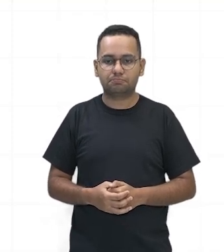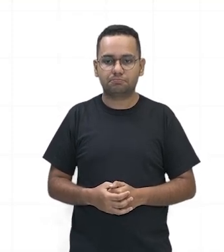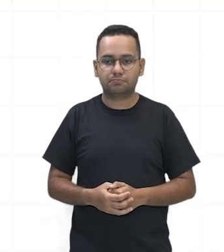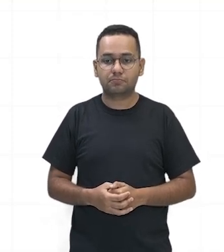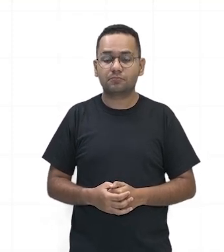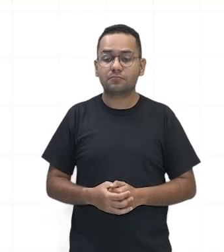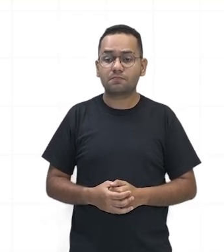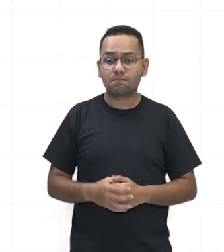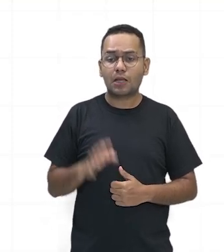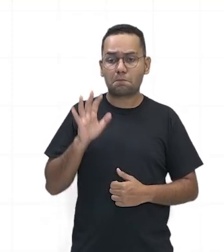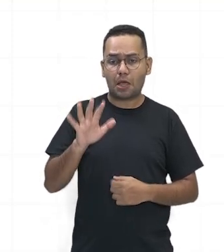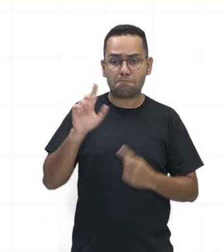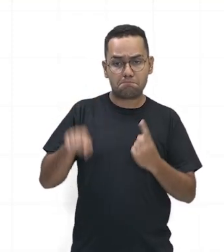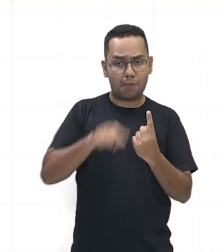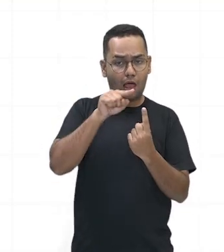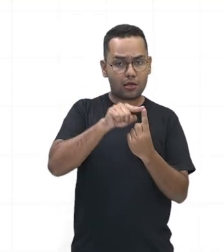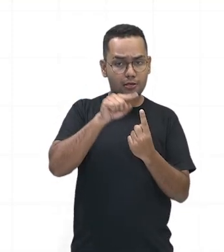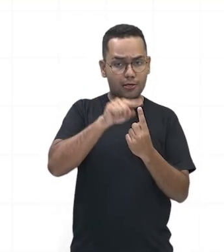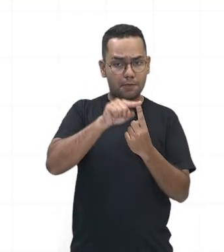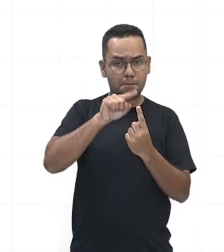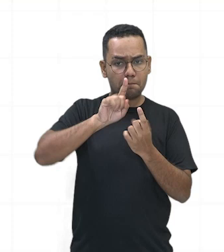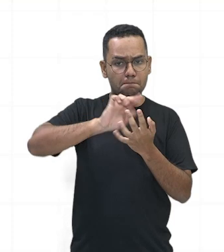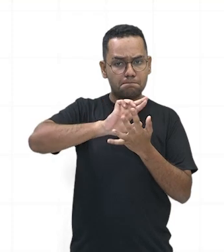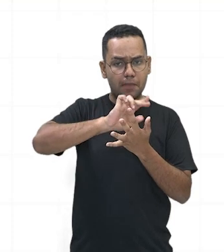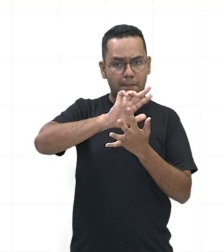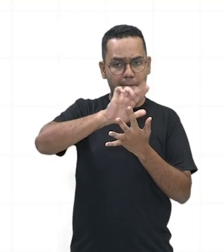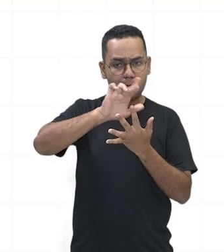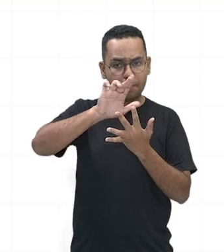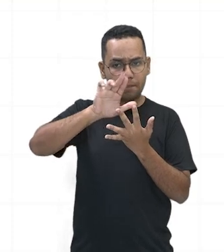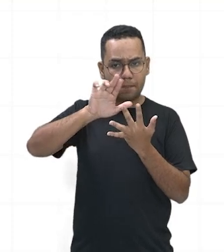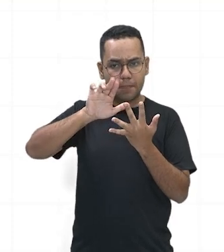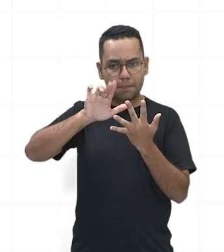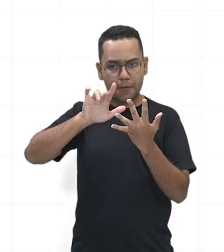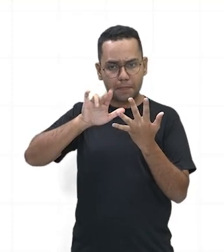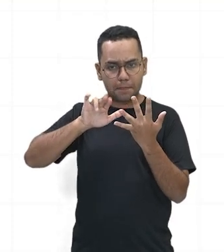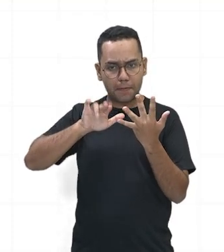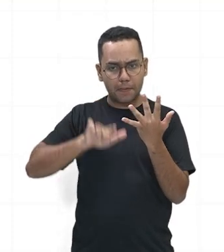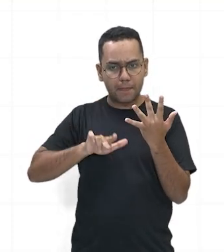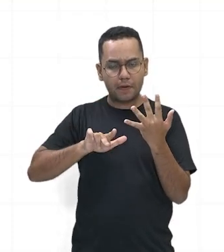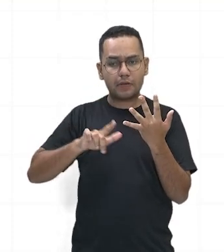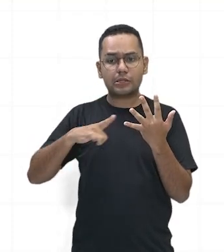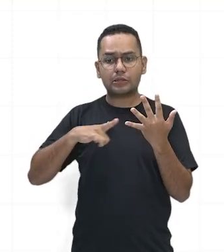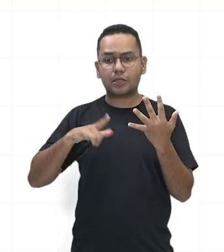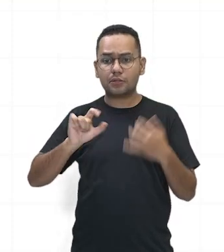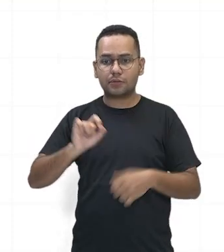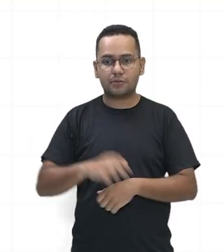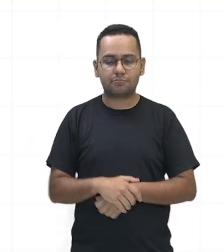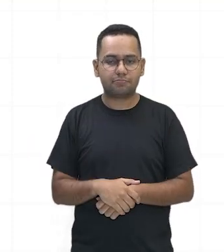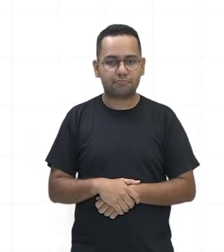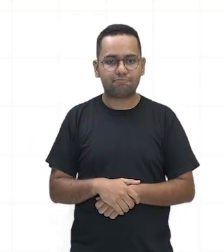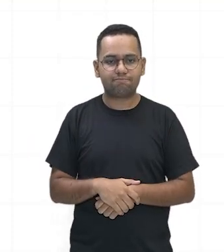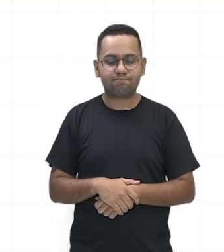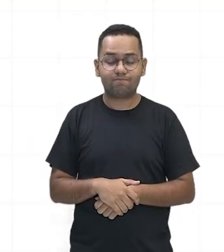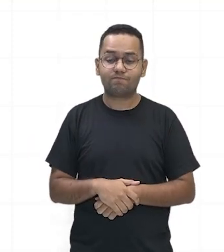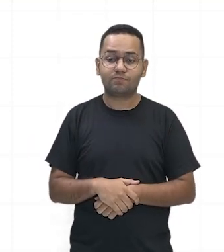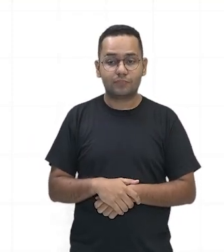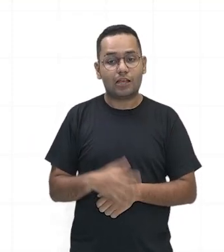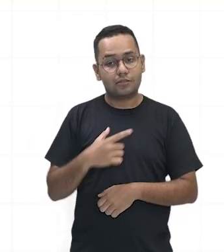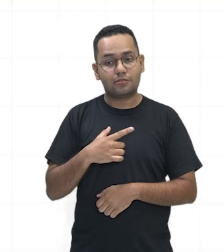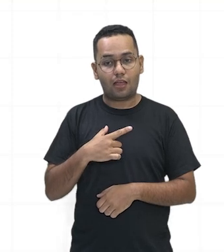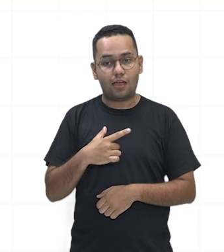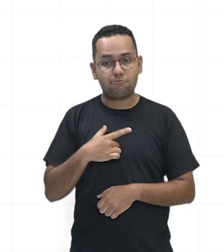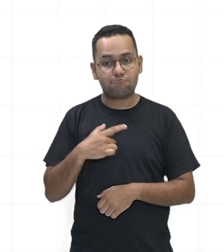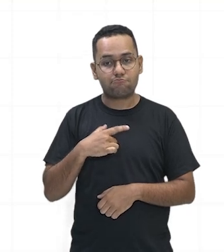ela, umbilicalmente falando, ela tem o aspecto de ser essa religação entre o ser